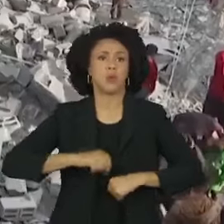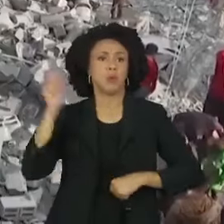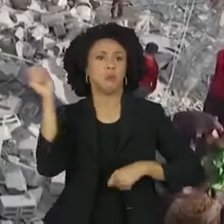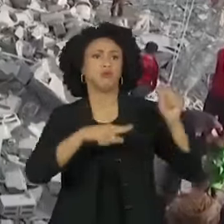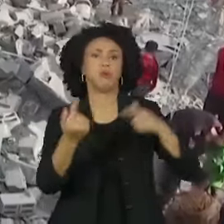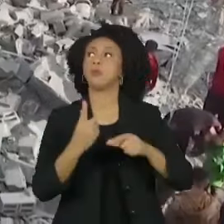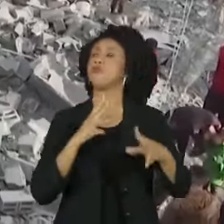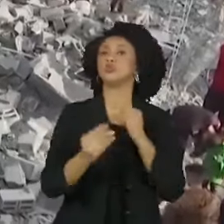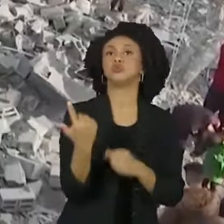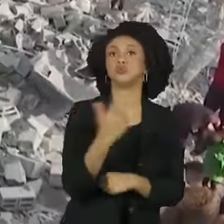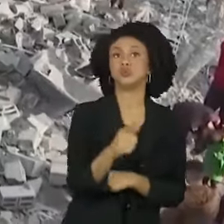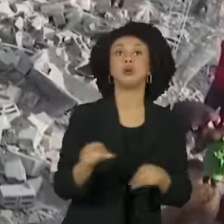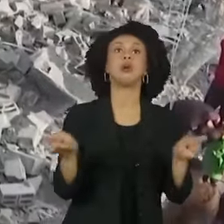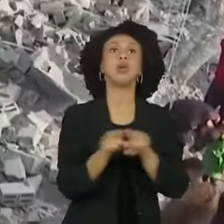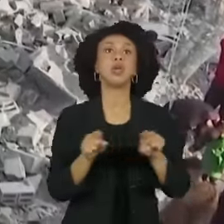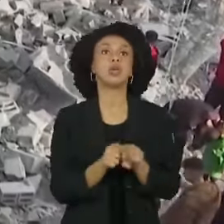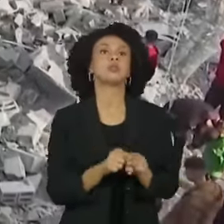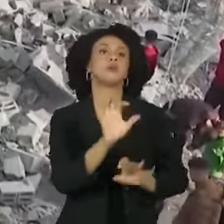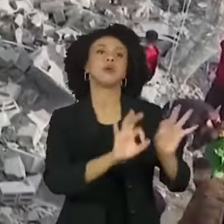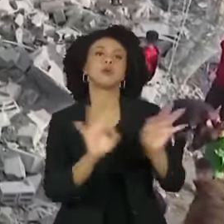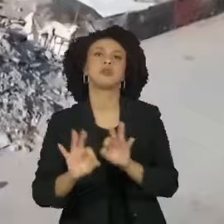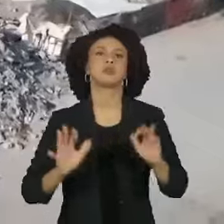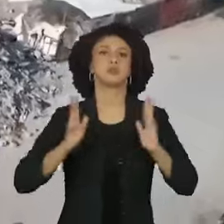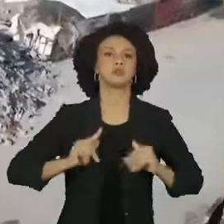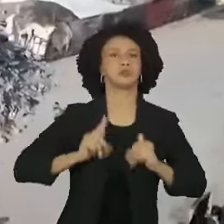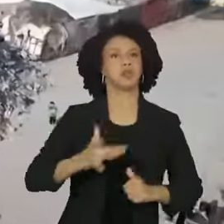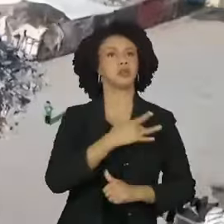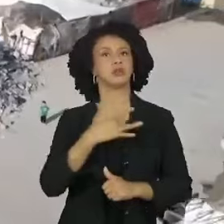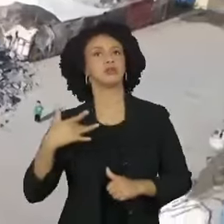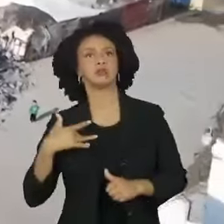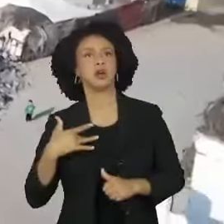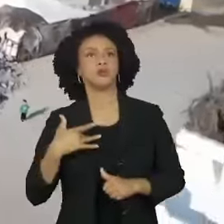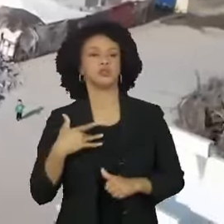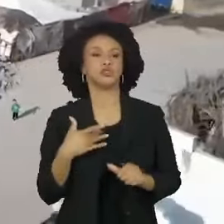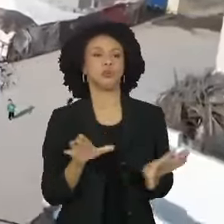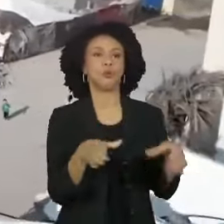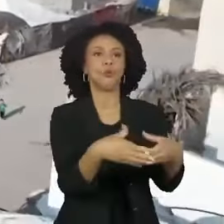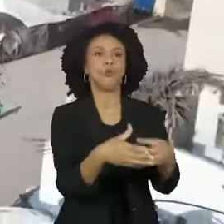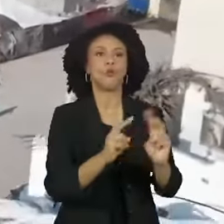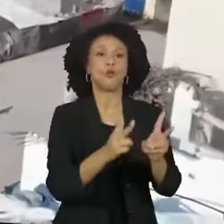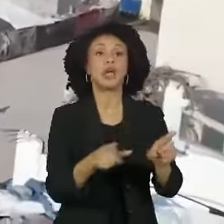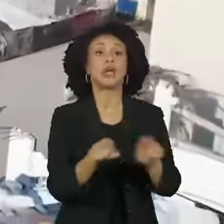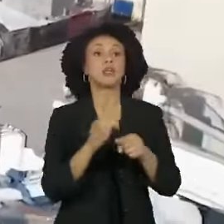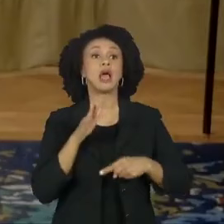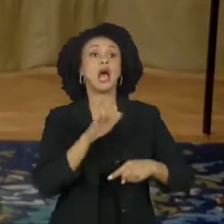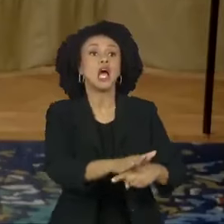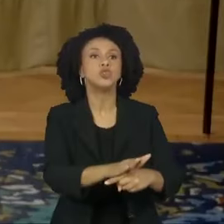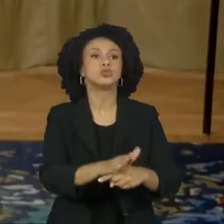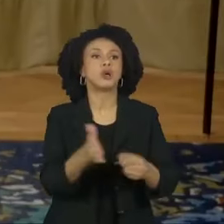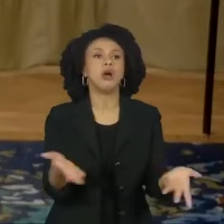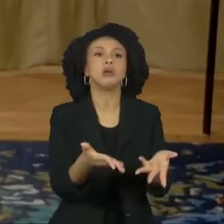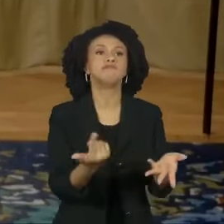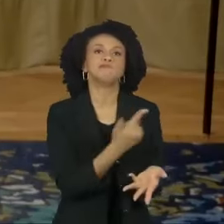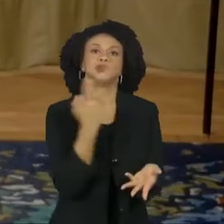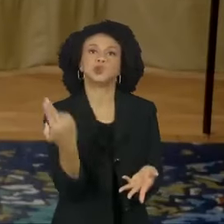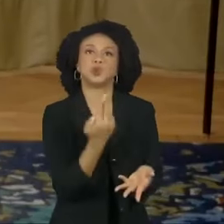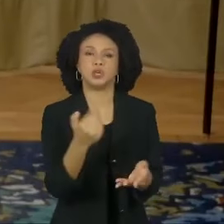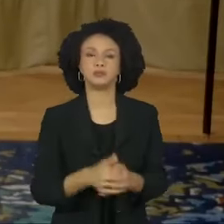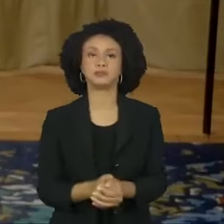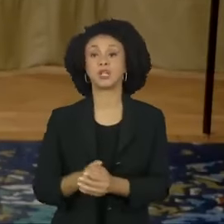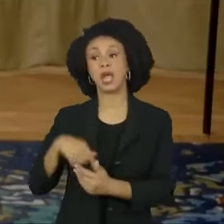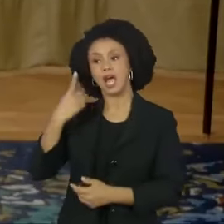destruição da infraestrutura de saúde e sanitária impedindo Inclusive a ajuda humanitária os advogados